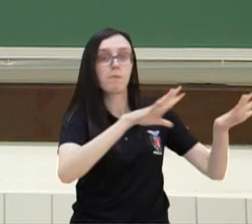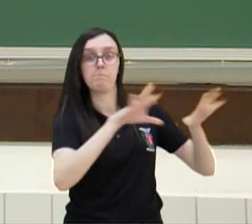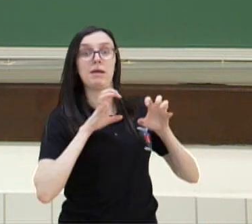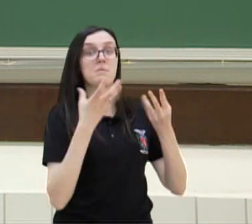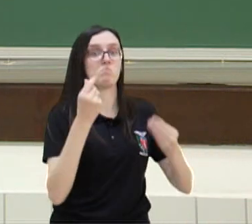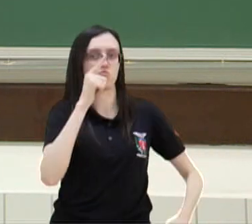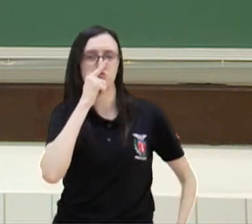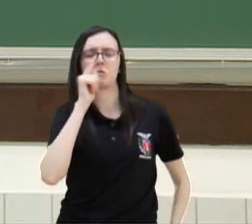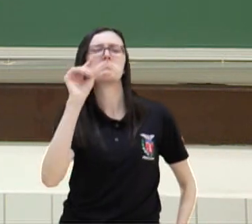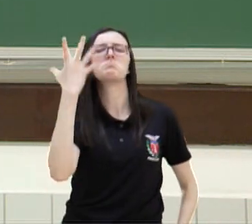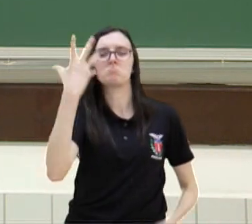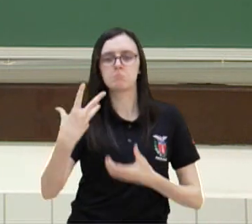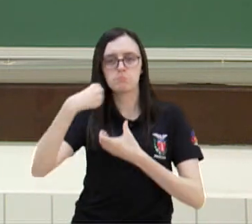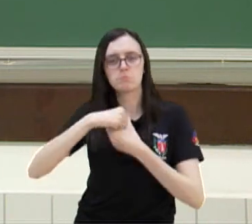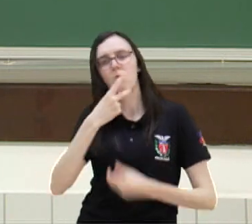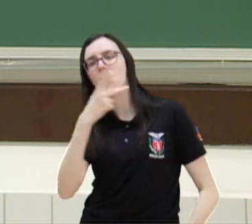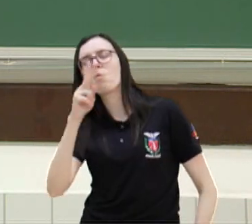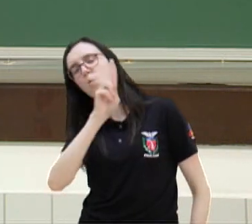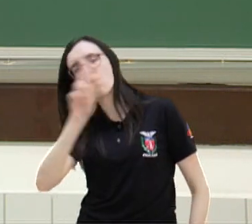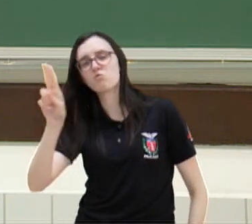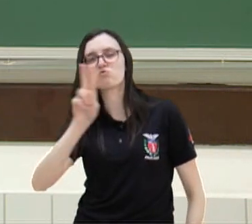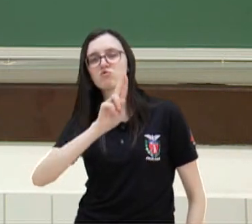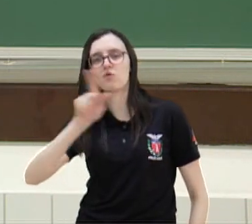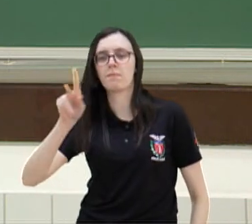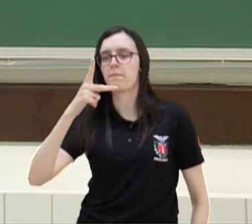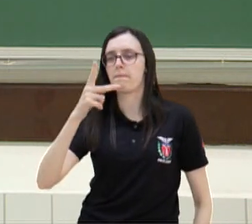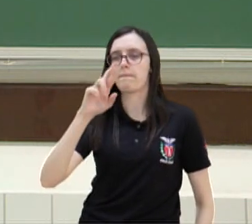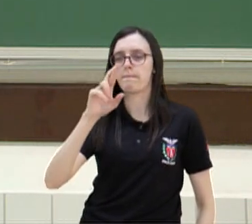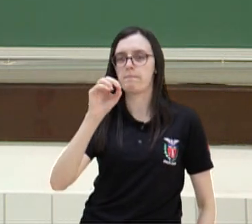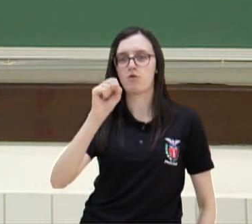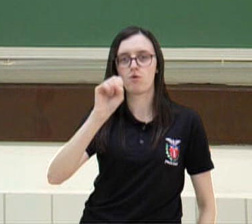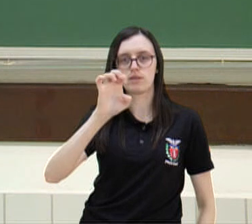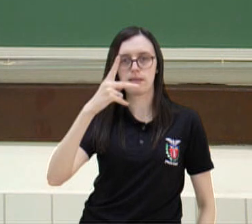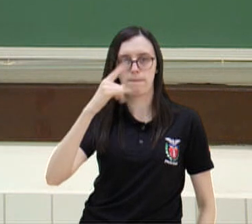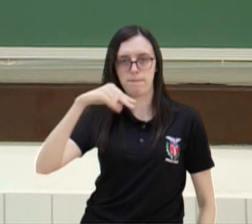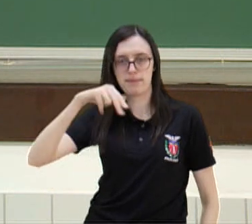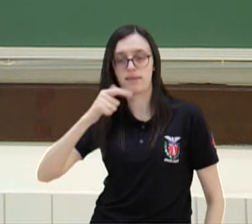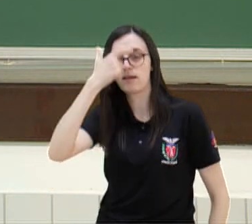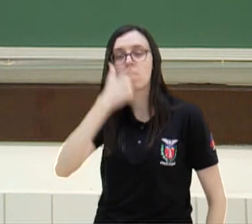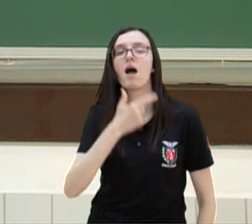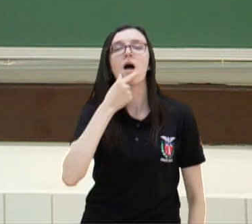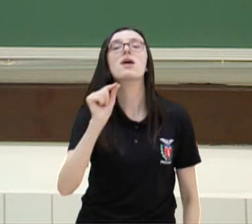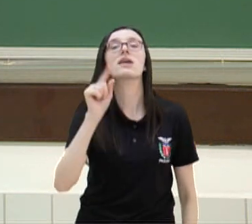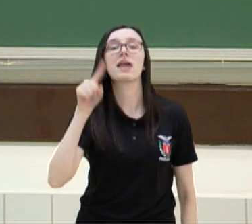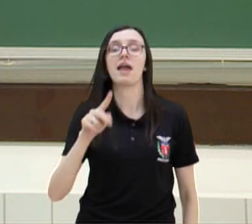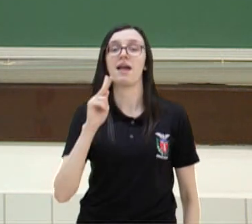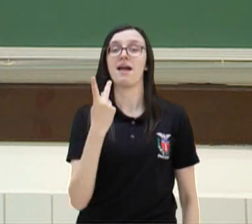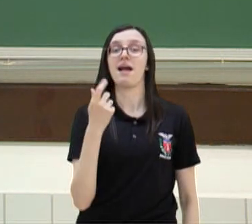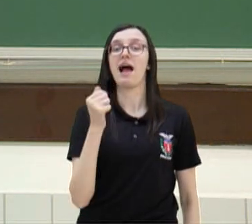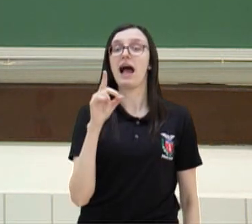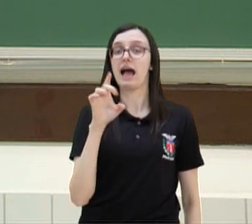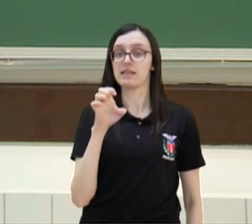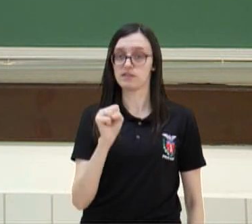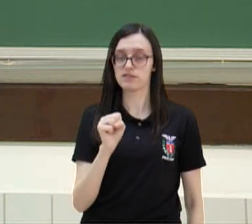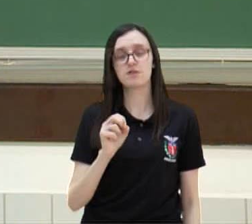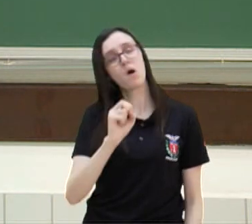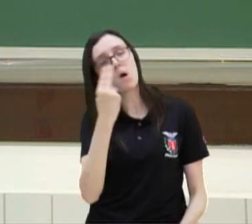grega, Proserpina. Então ela tem esses dois nomes. Tá? Esse homem seria Hades,